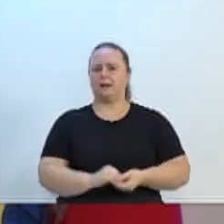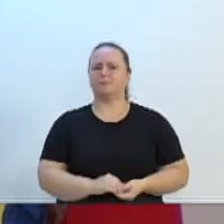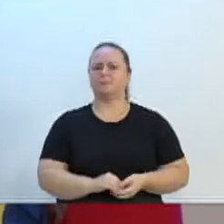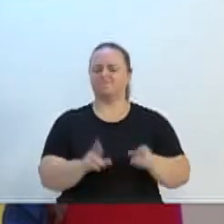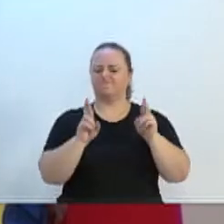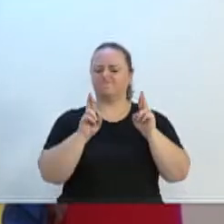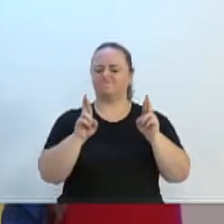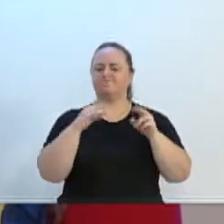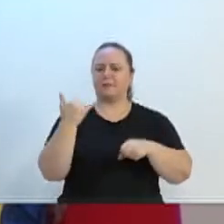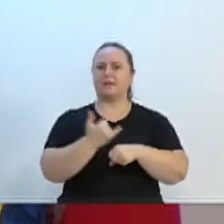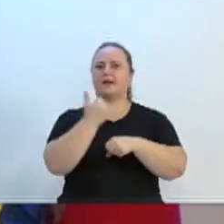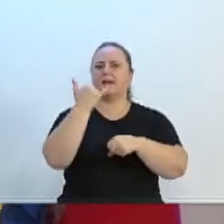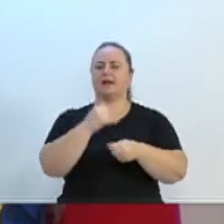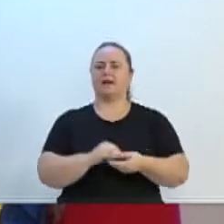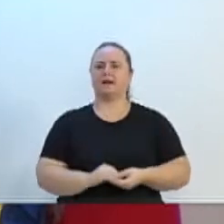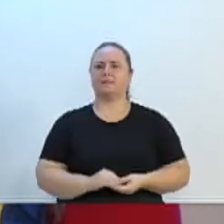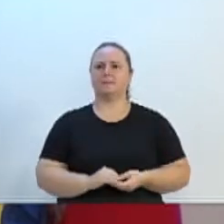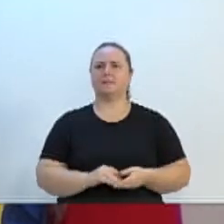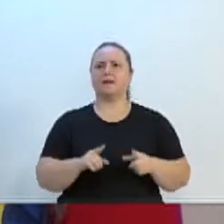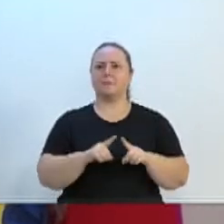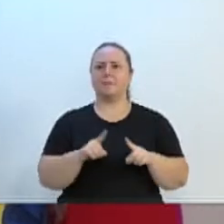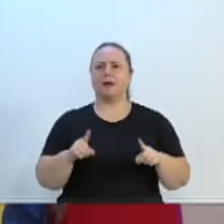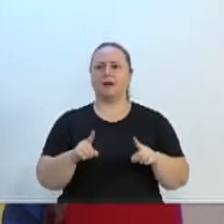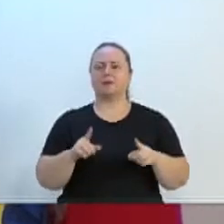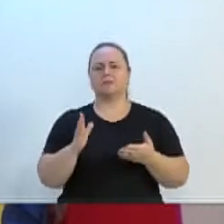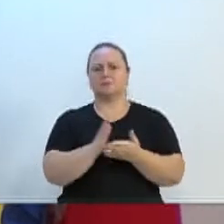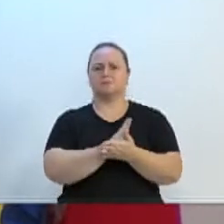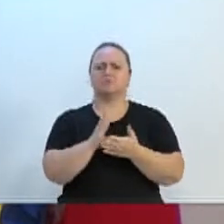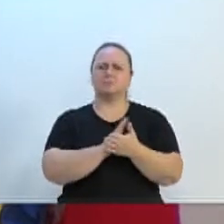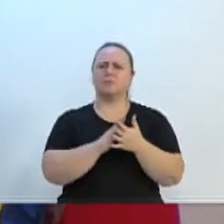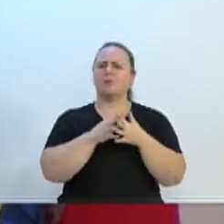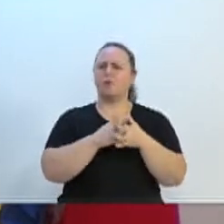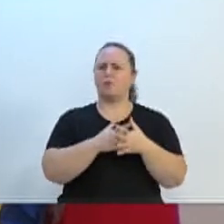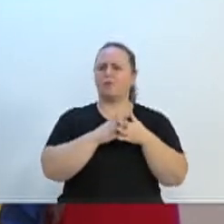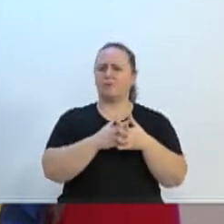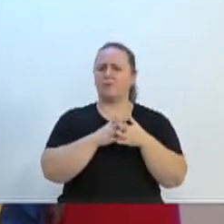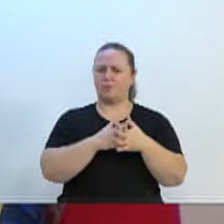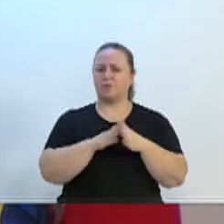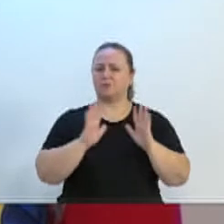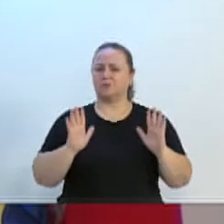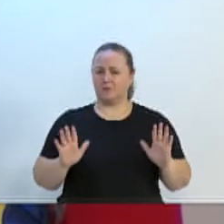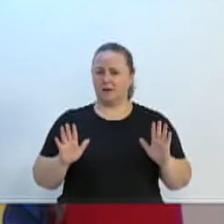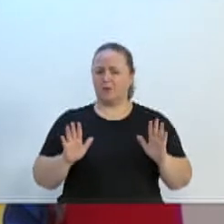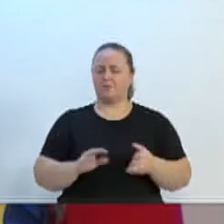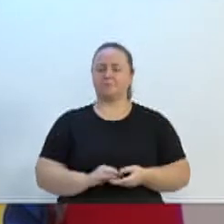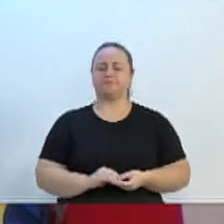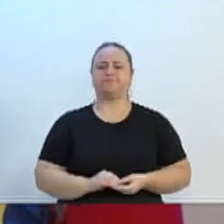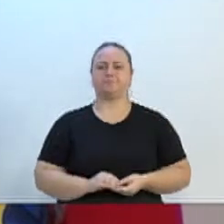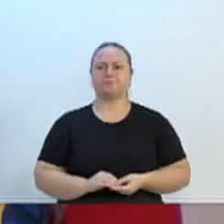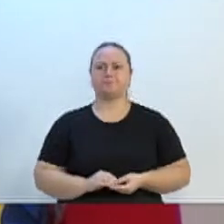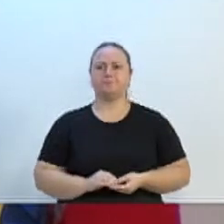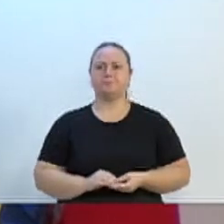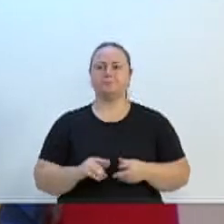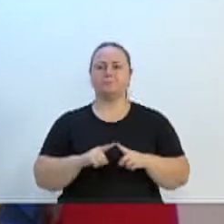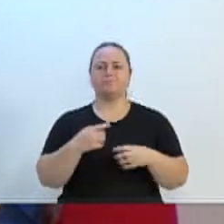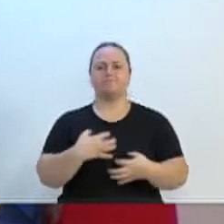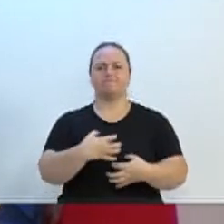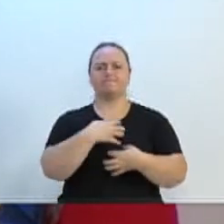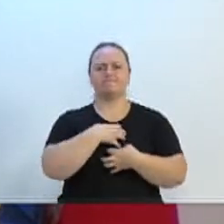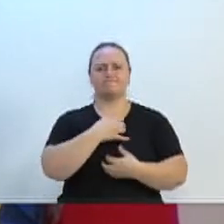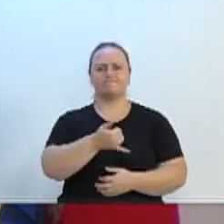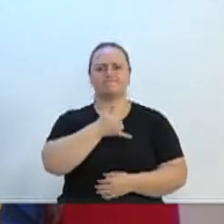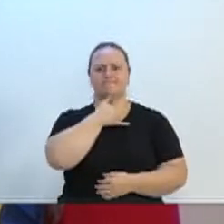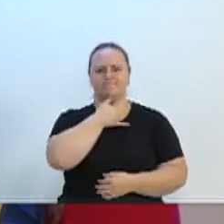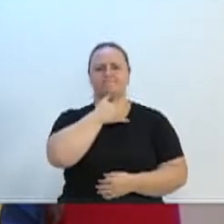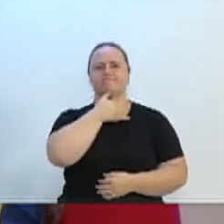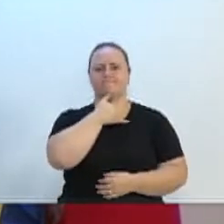né? Mas infelizmente confunde em determinado momento. Mas o que eu quero dizer para vocês é o seguinte, o que me deixou chateado é que ontem,